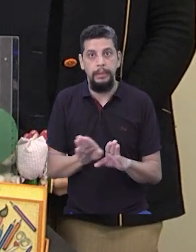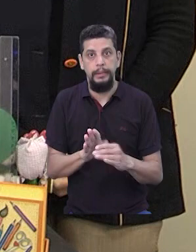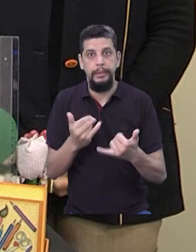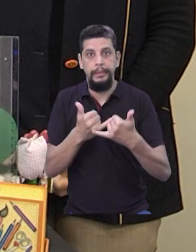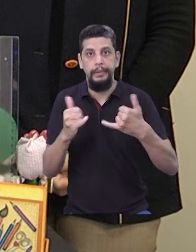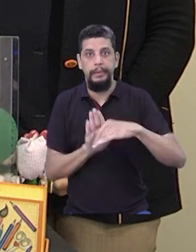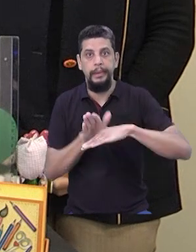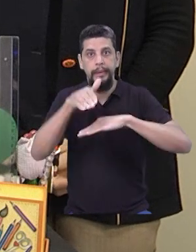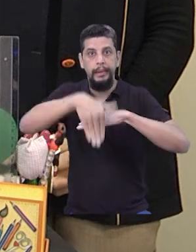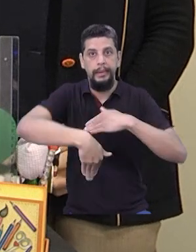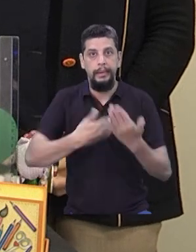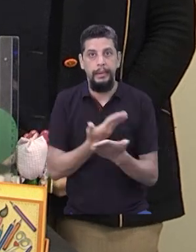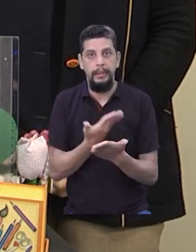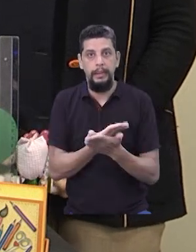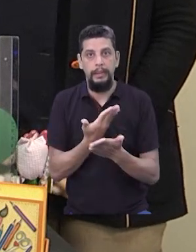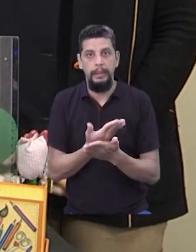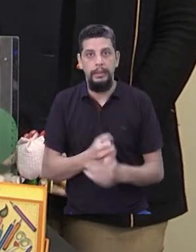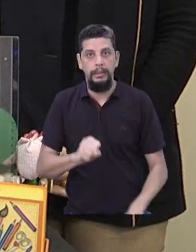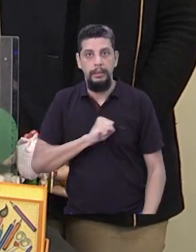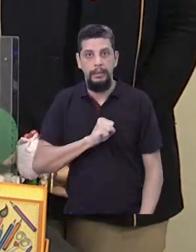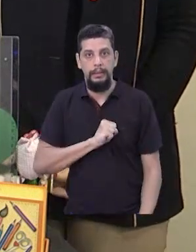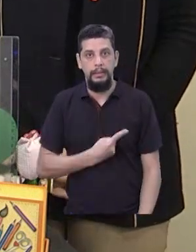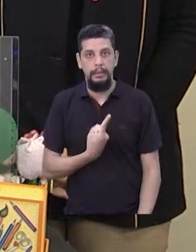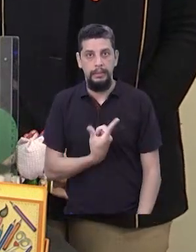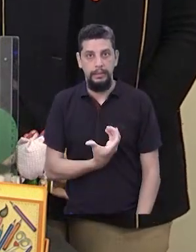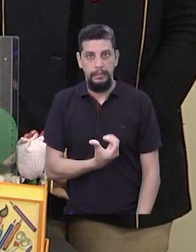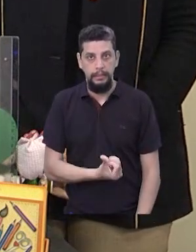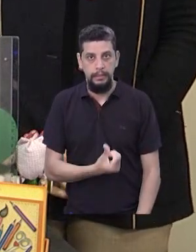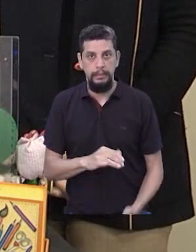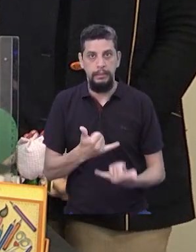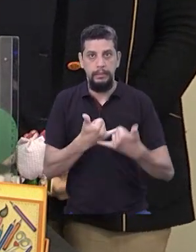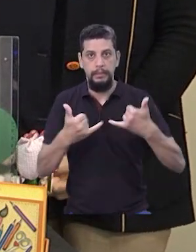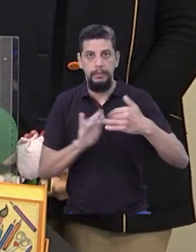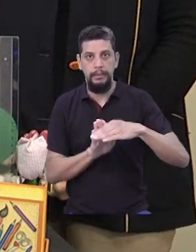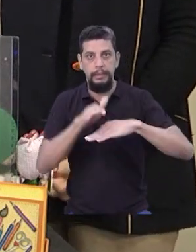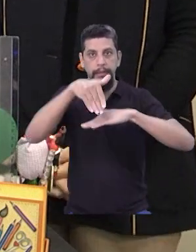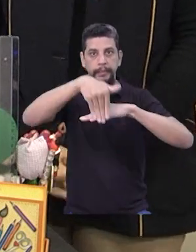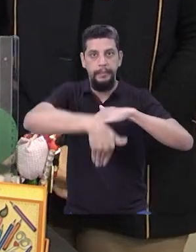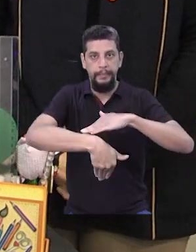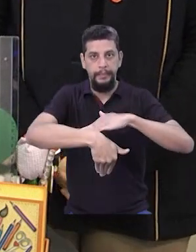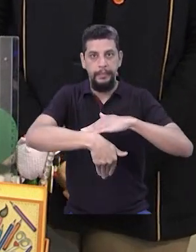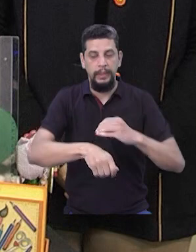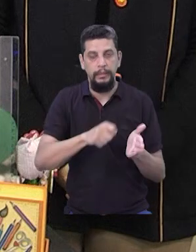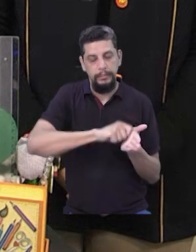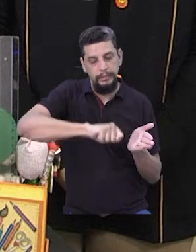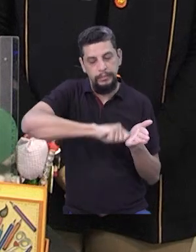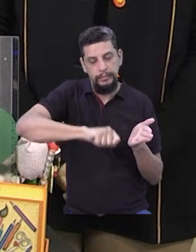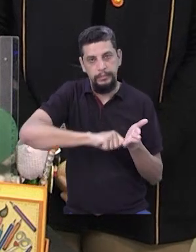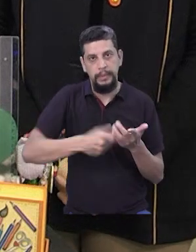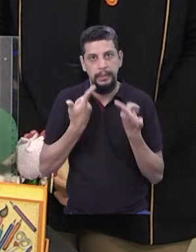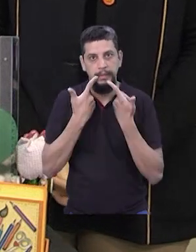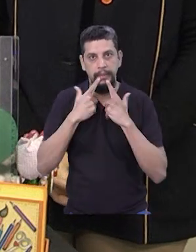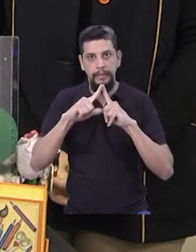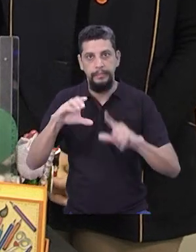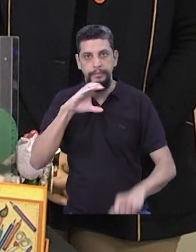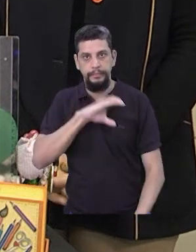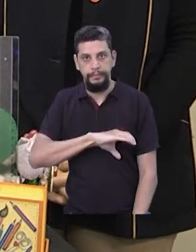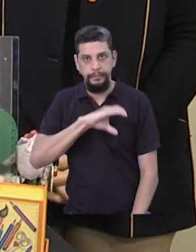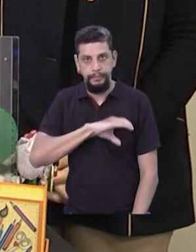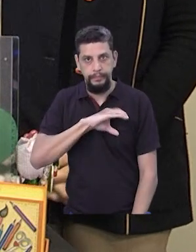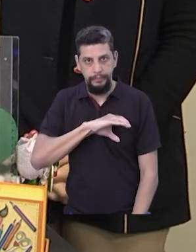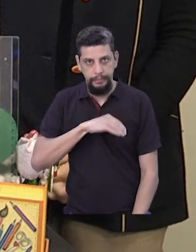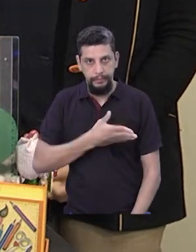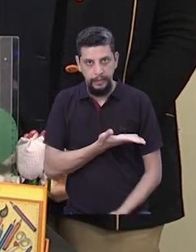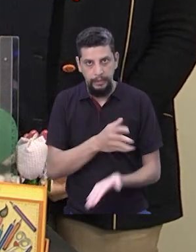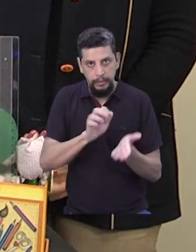pulem uma linha, a aula de número 16, pulem mais uma linha, escrevam língua